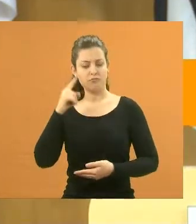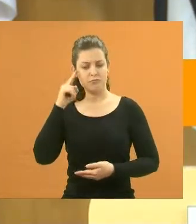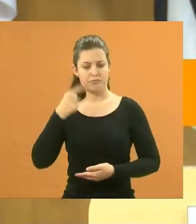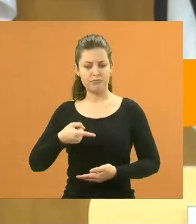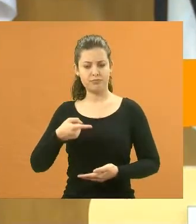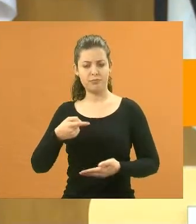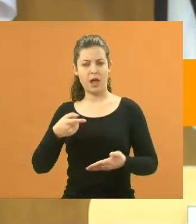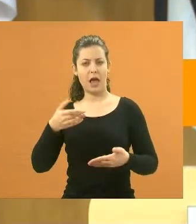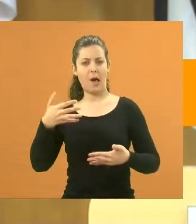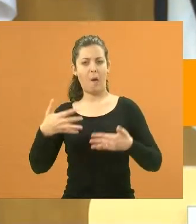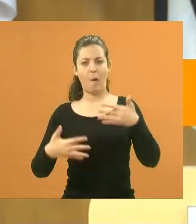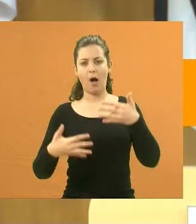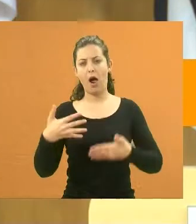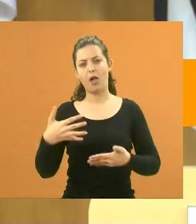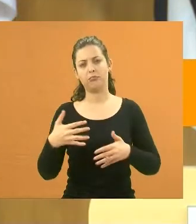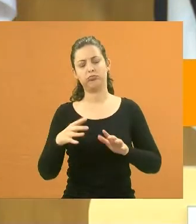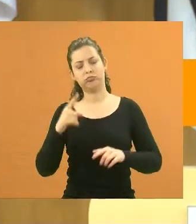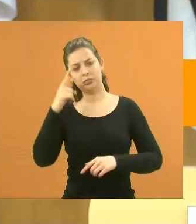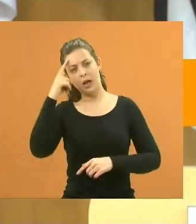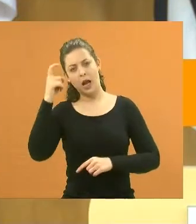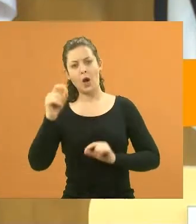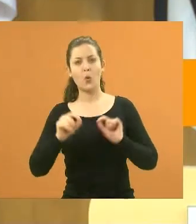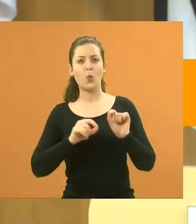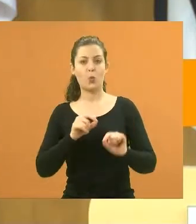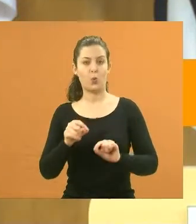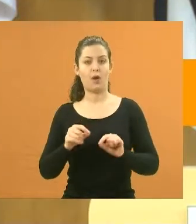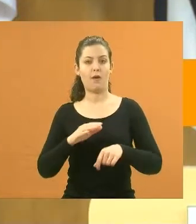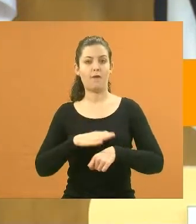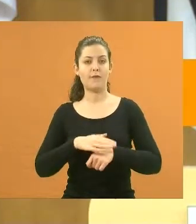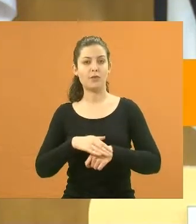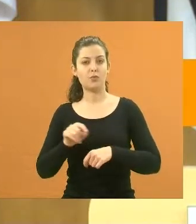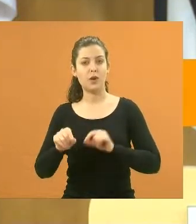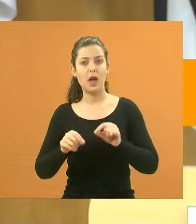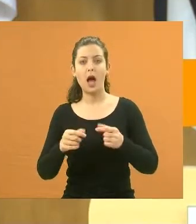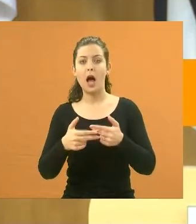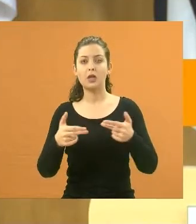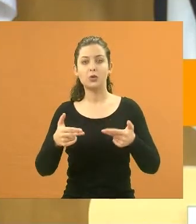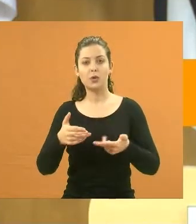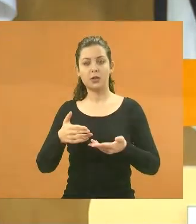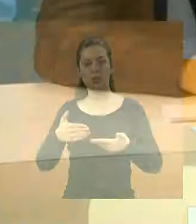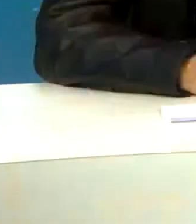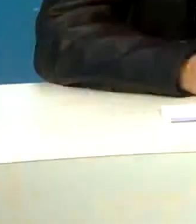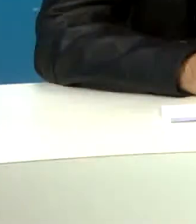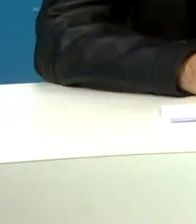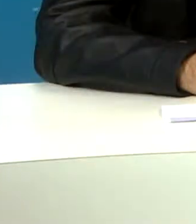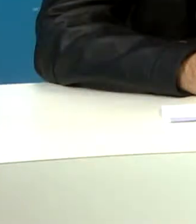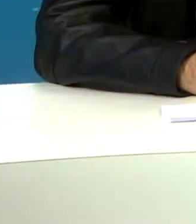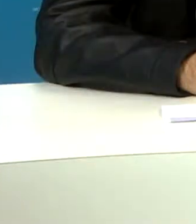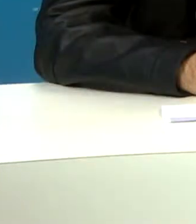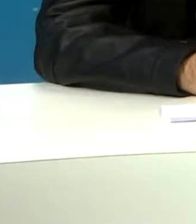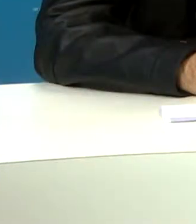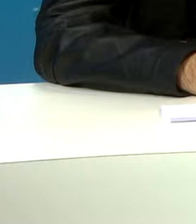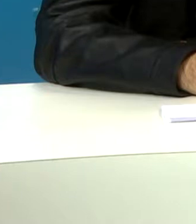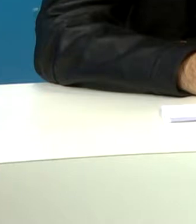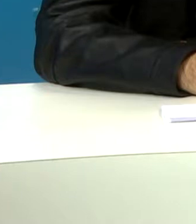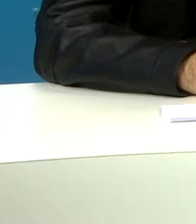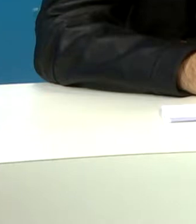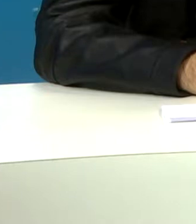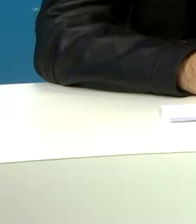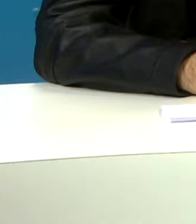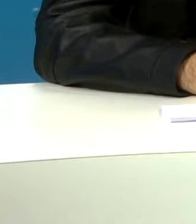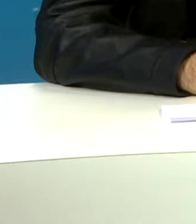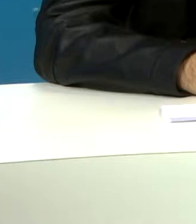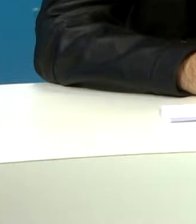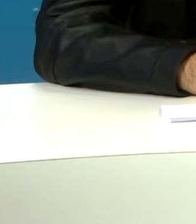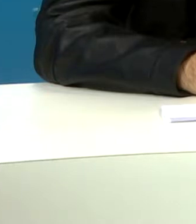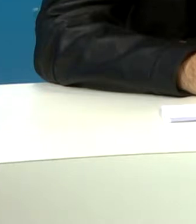vou impedir, porque a nossa intenção aqui é fazer com que as coisas andem na cidade. Muito bem, você ouviu então o